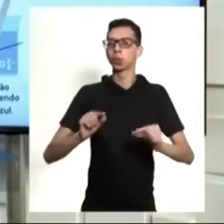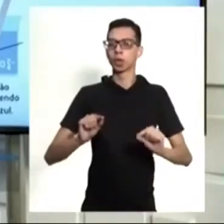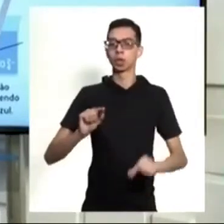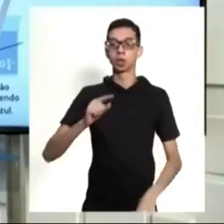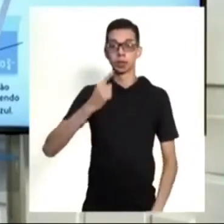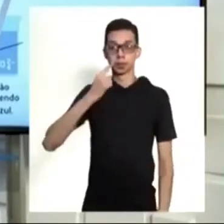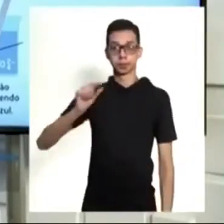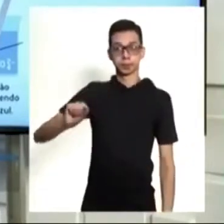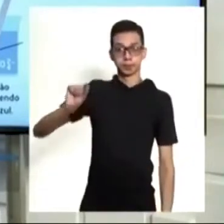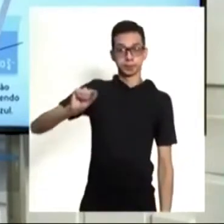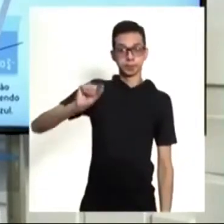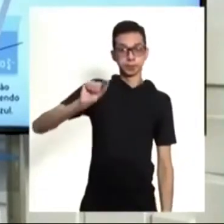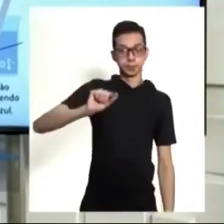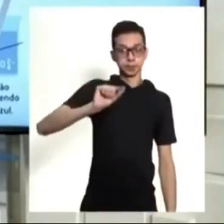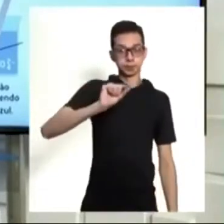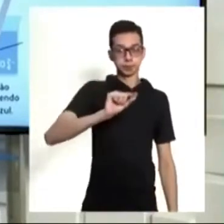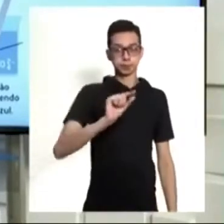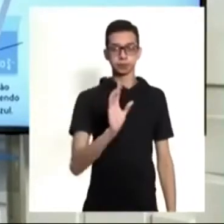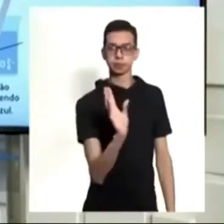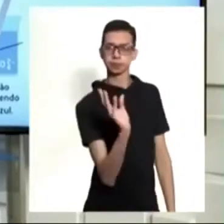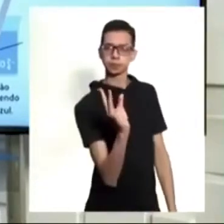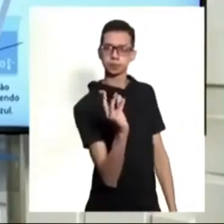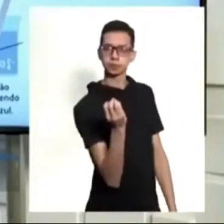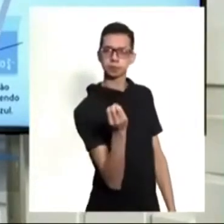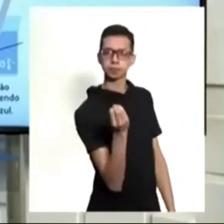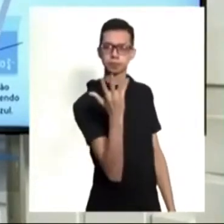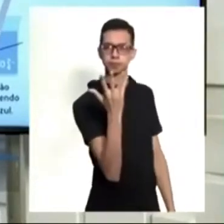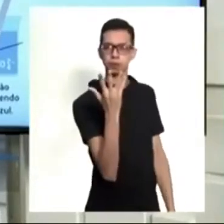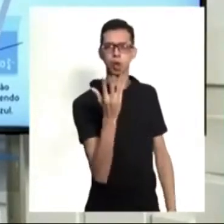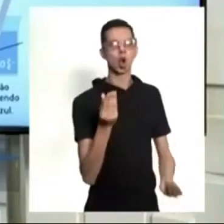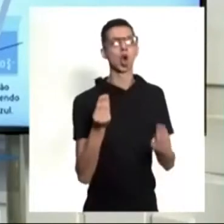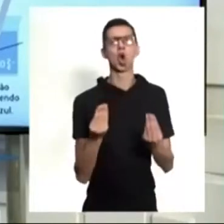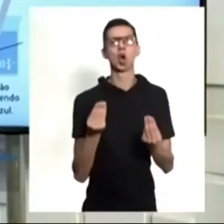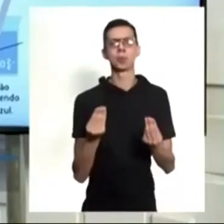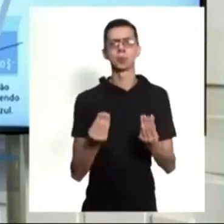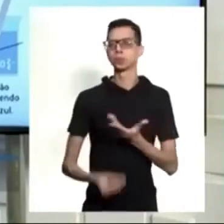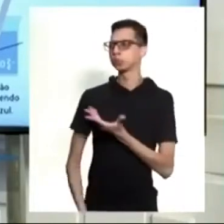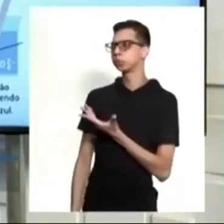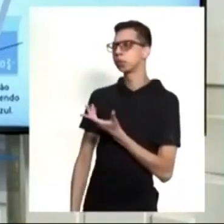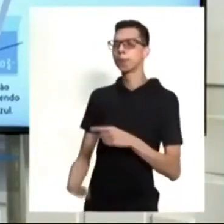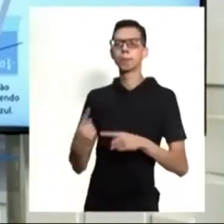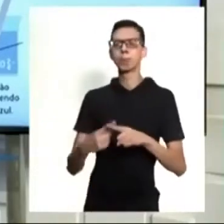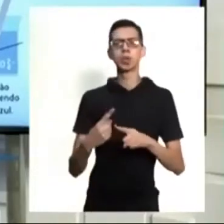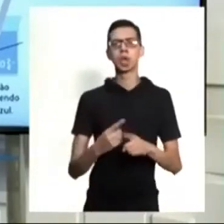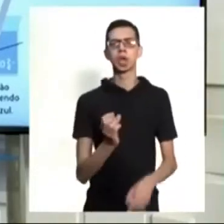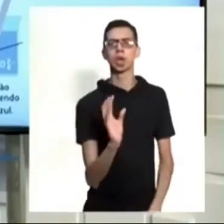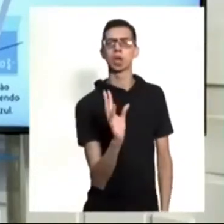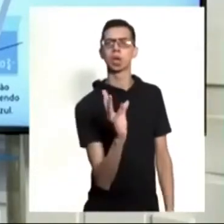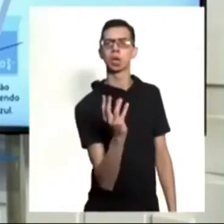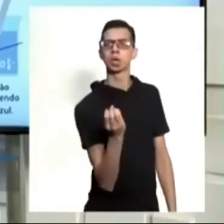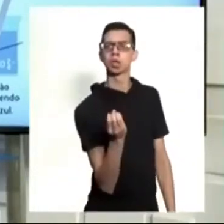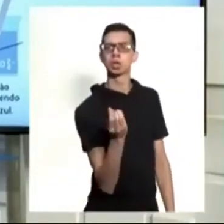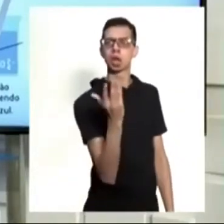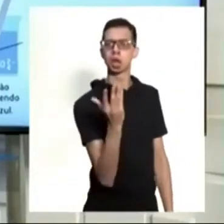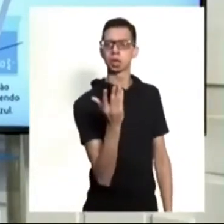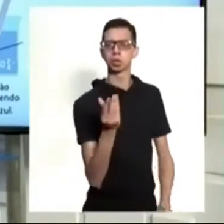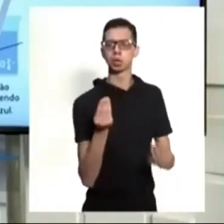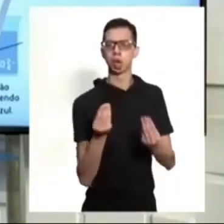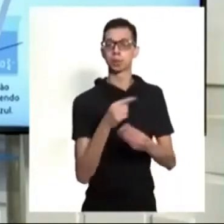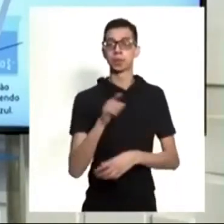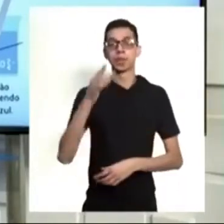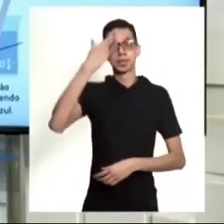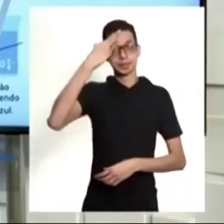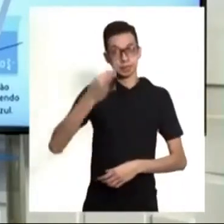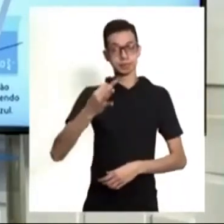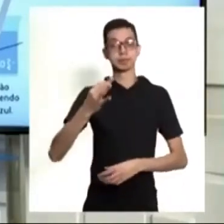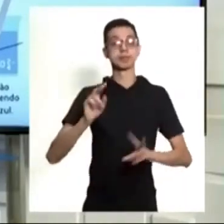Agora, por que essa lâmpada acende? Como é que funciona esse processo? Né? O que eu tenho que entender, Renner, né, na dinâmica